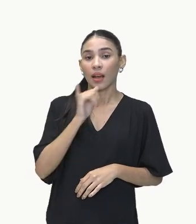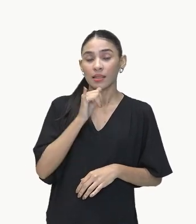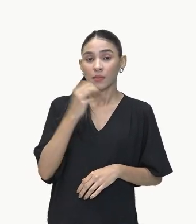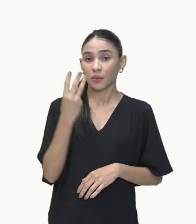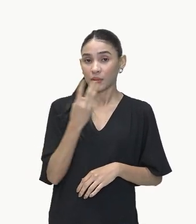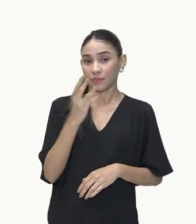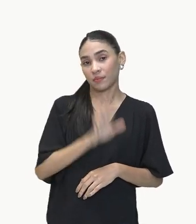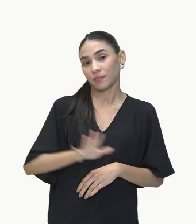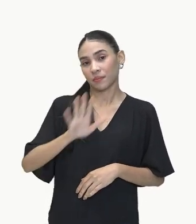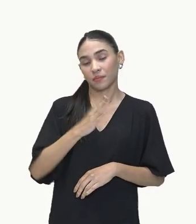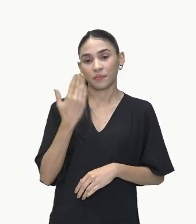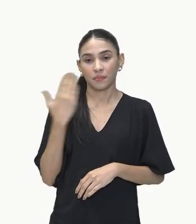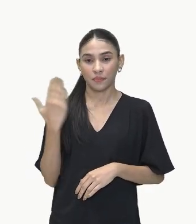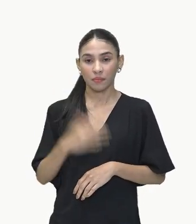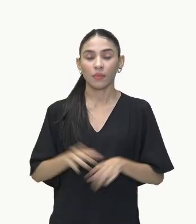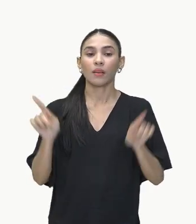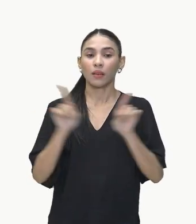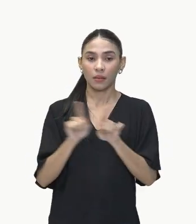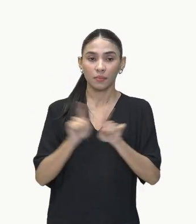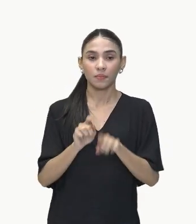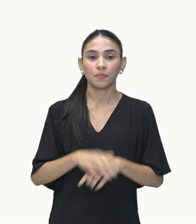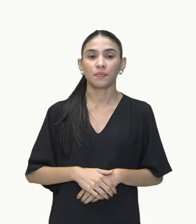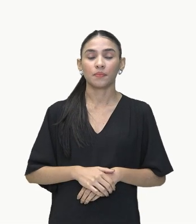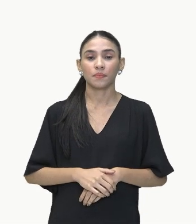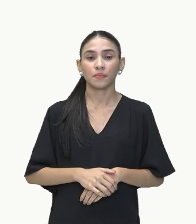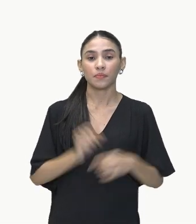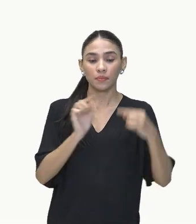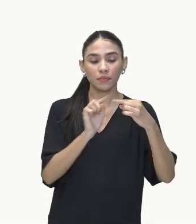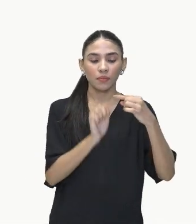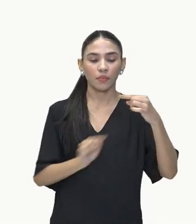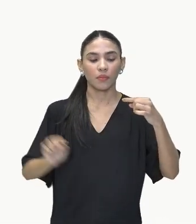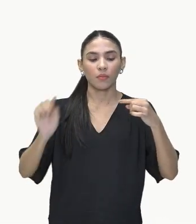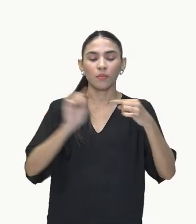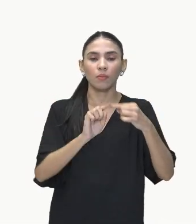E essa outra é uma cadeia aromática,